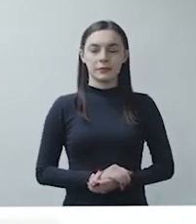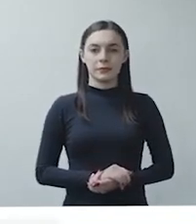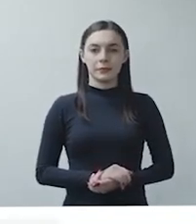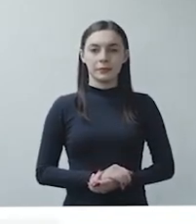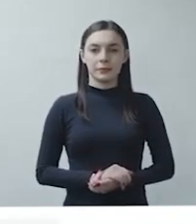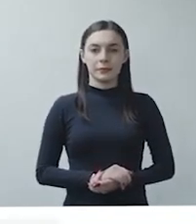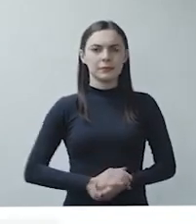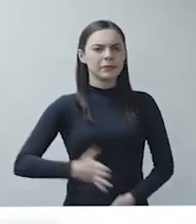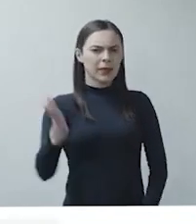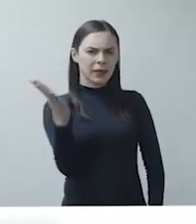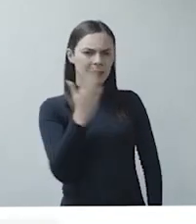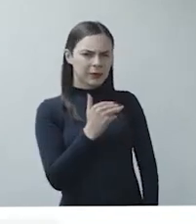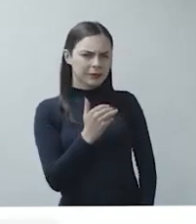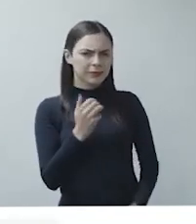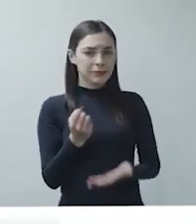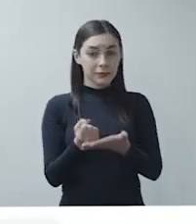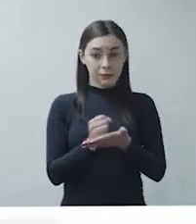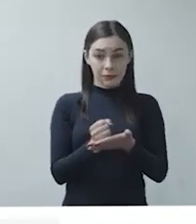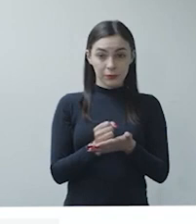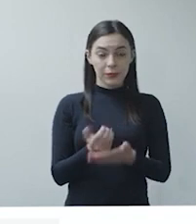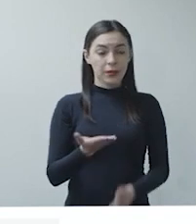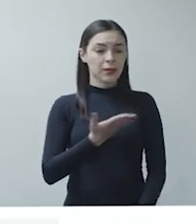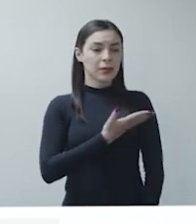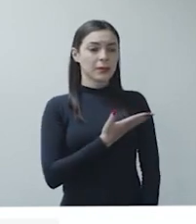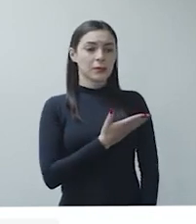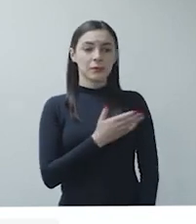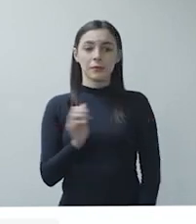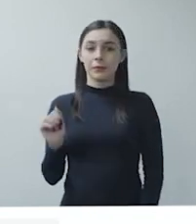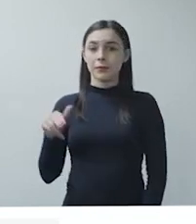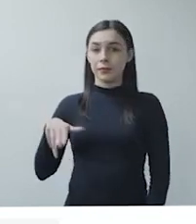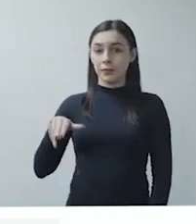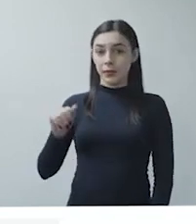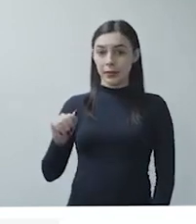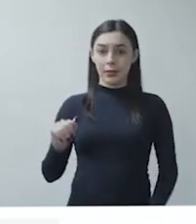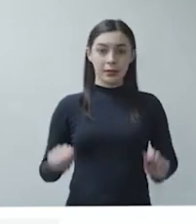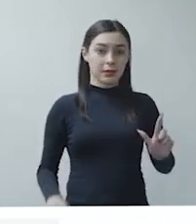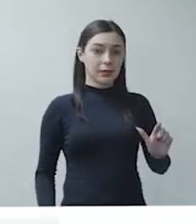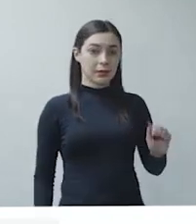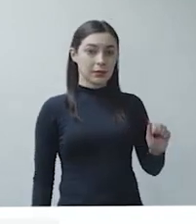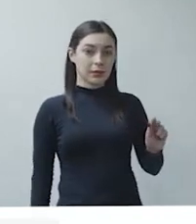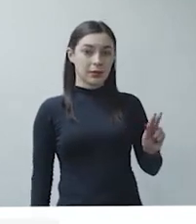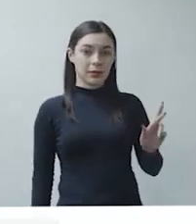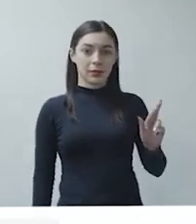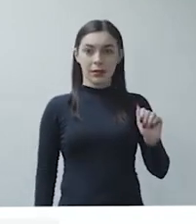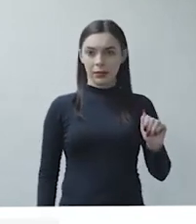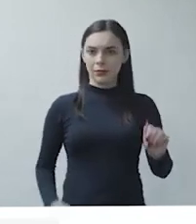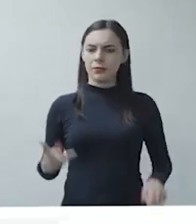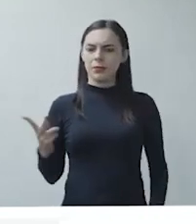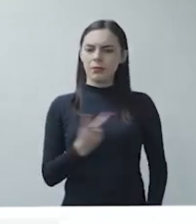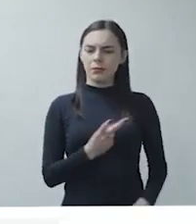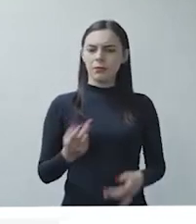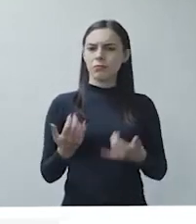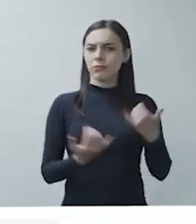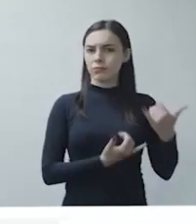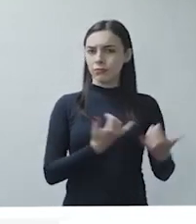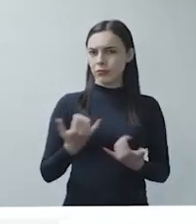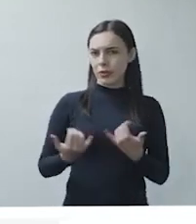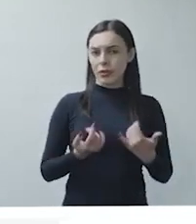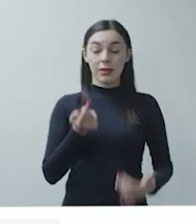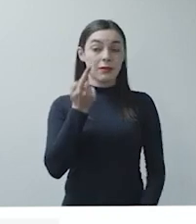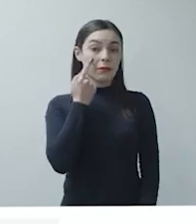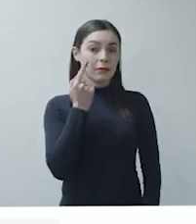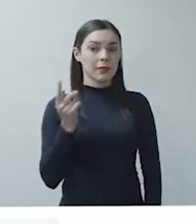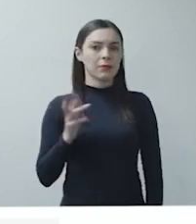Vamos jogar? As nossas amigas Ana e Laura jogaram. Veja o resultado que